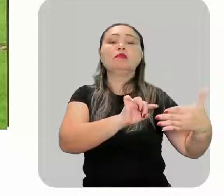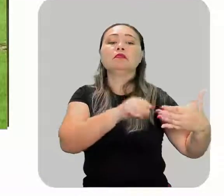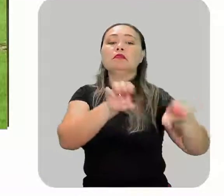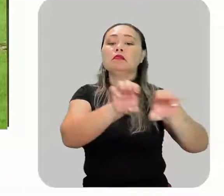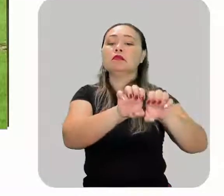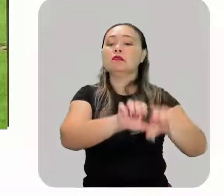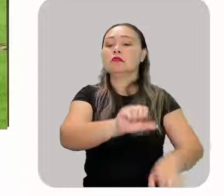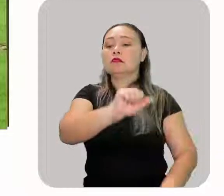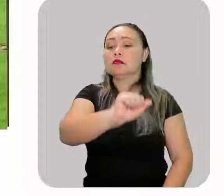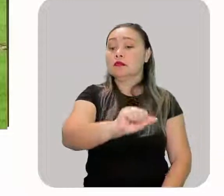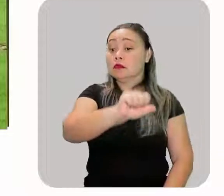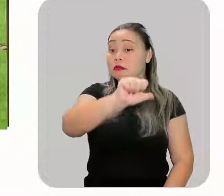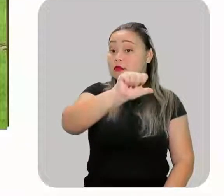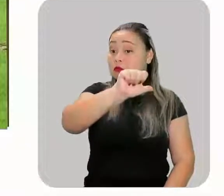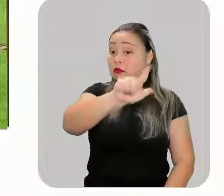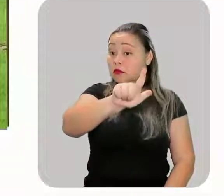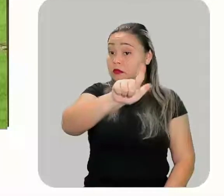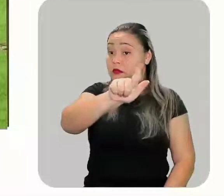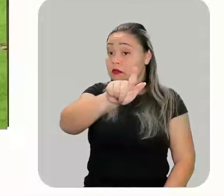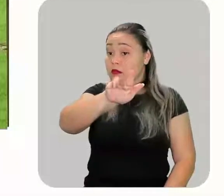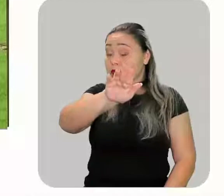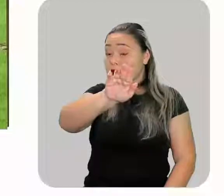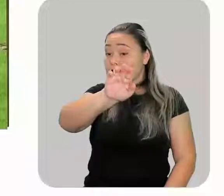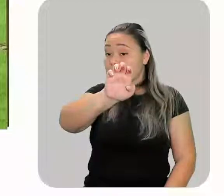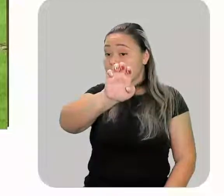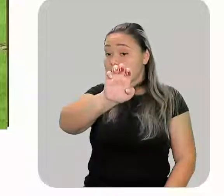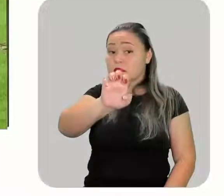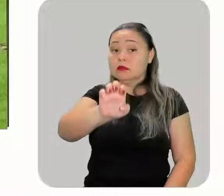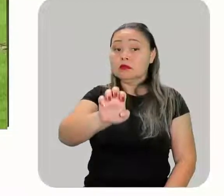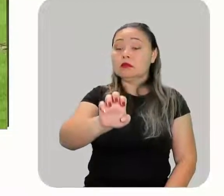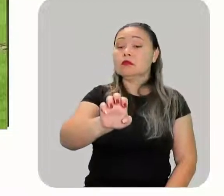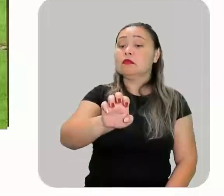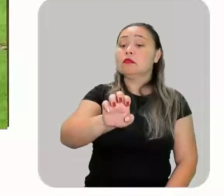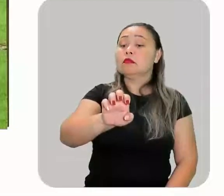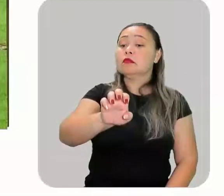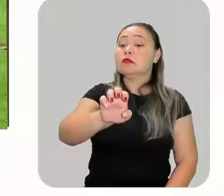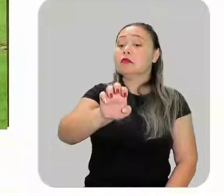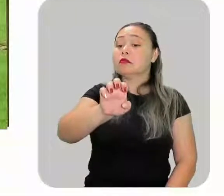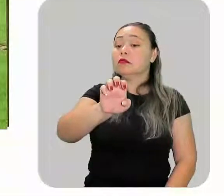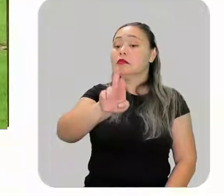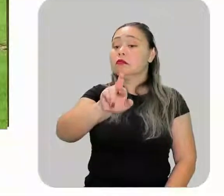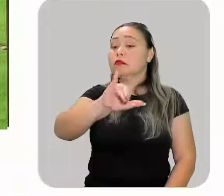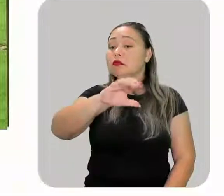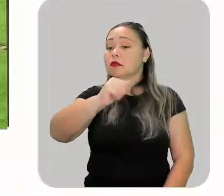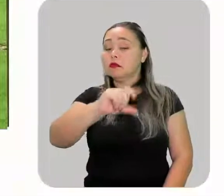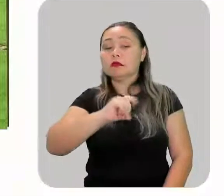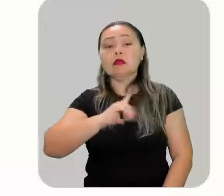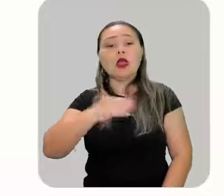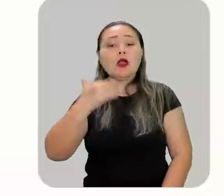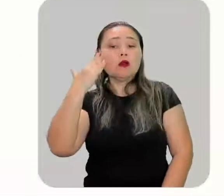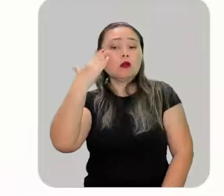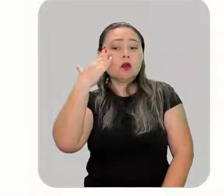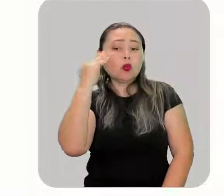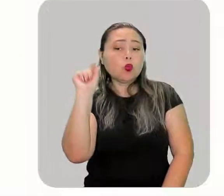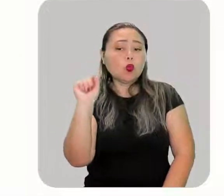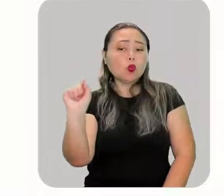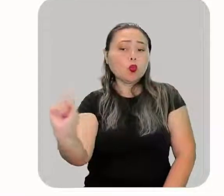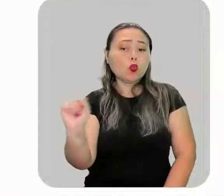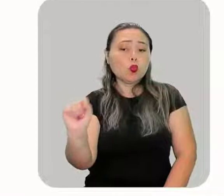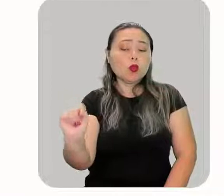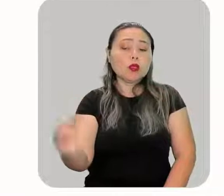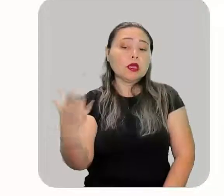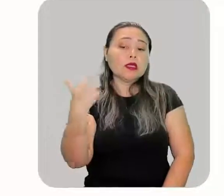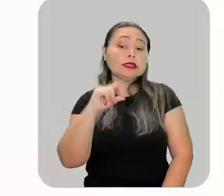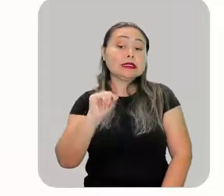particulares de equações algébricas. Então ficou muito fácil agora. Ficou agora eu já sei. Né? Agora eu já sei o que é uma equação